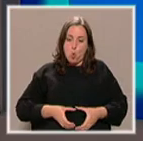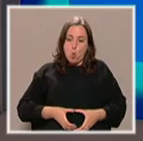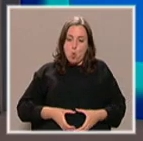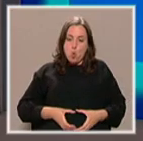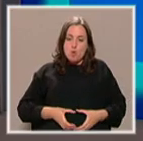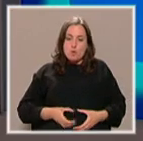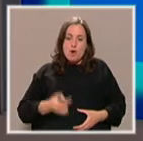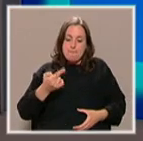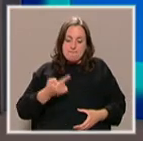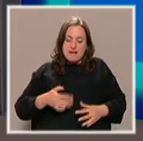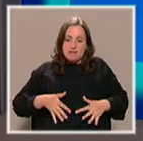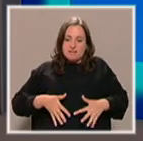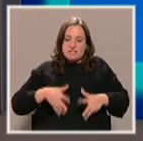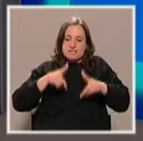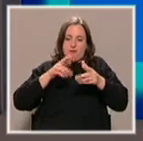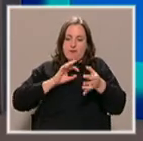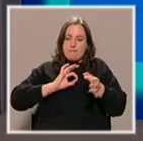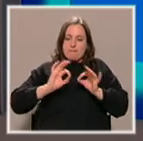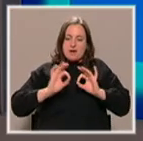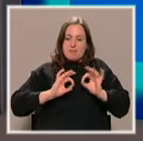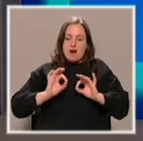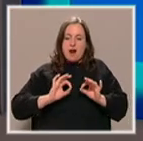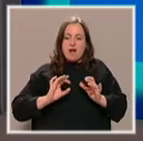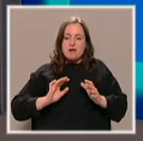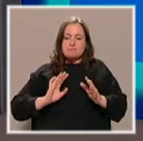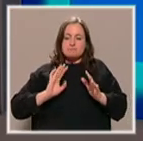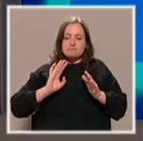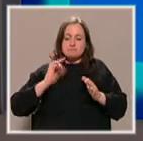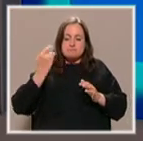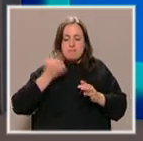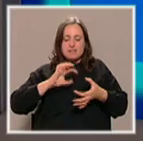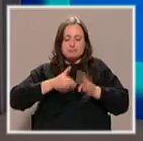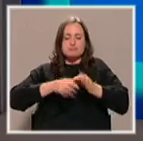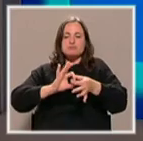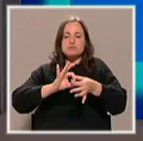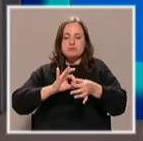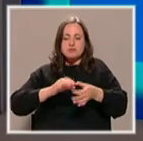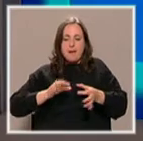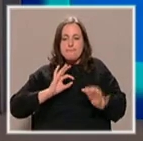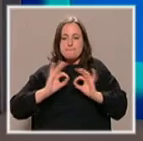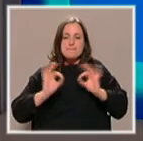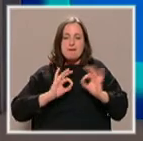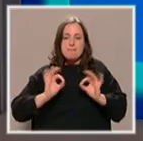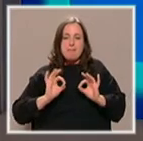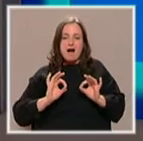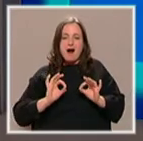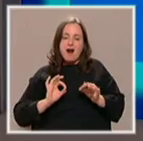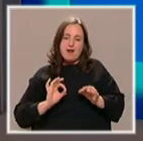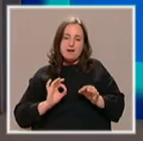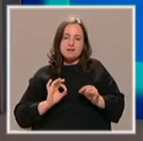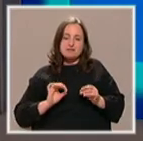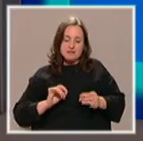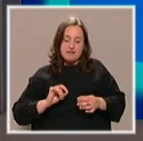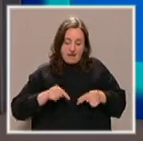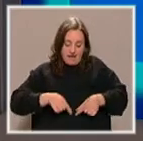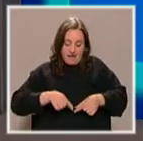que desenvolver-se, tem que estar a desencadear mecanismos de forma a preparar-se para a implantação do